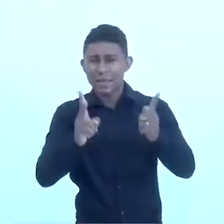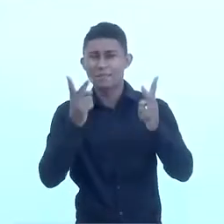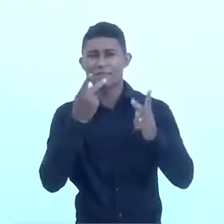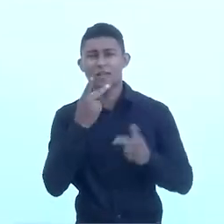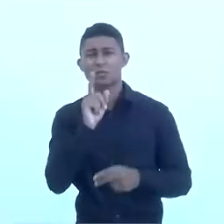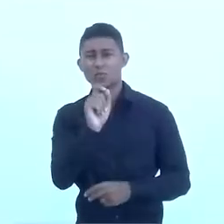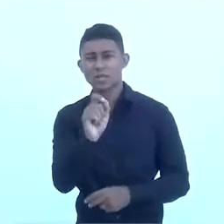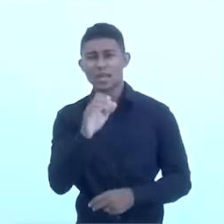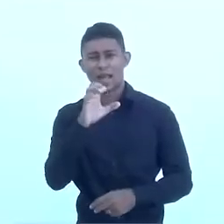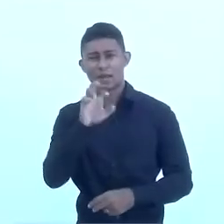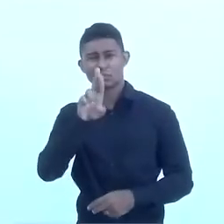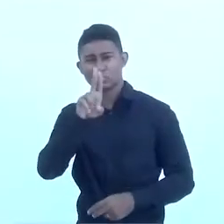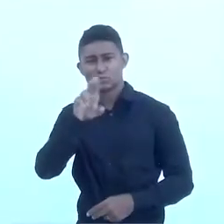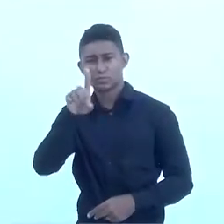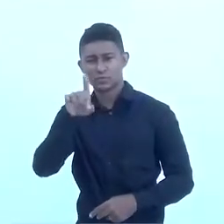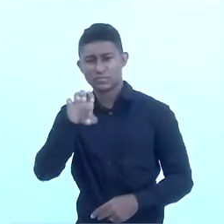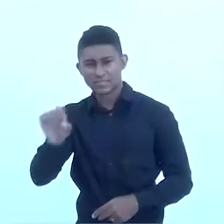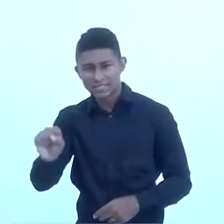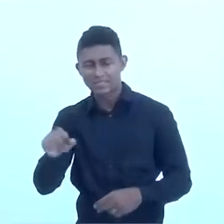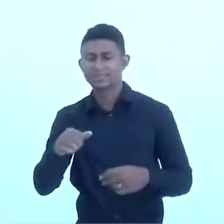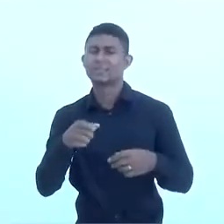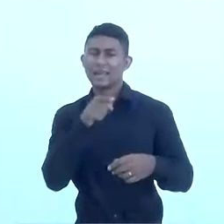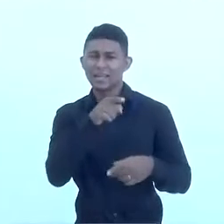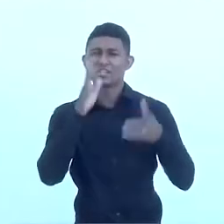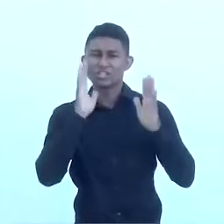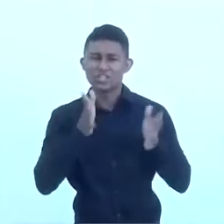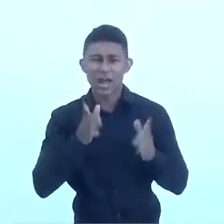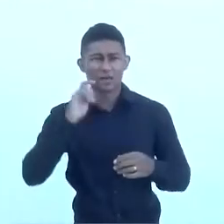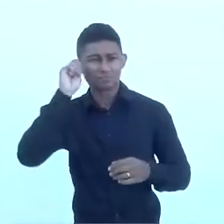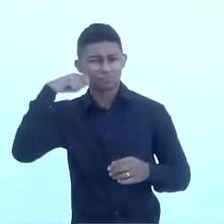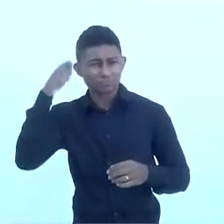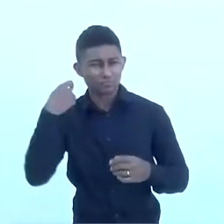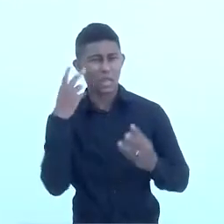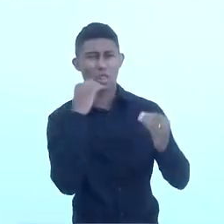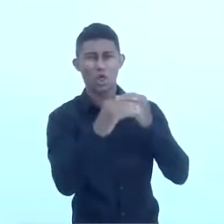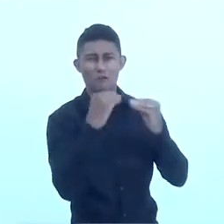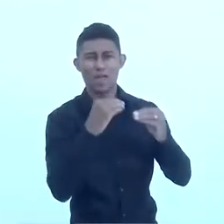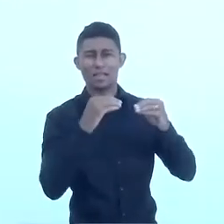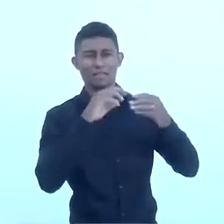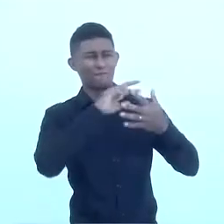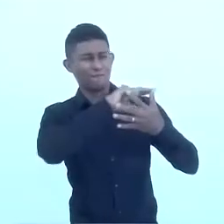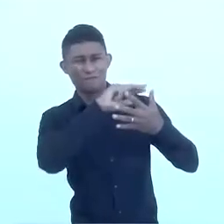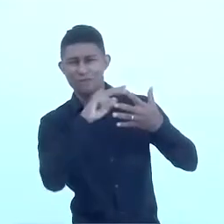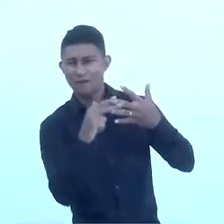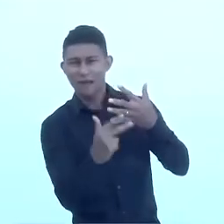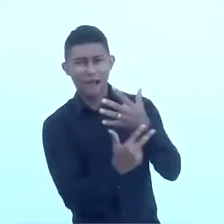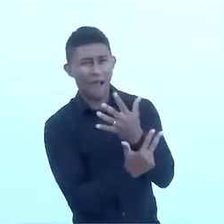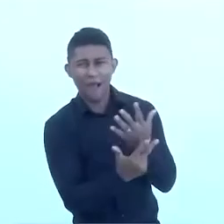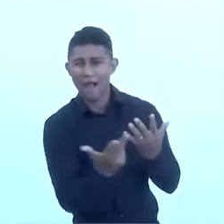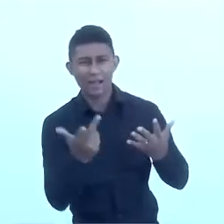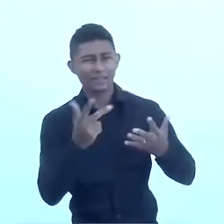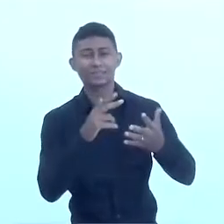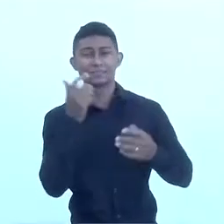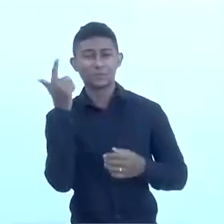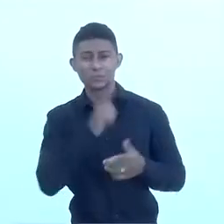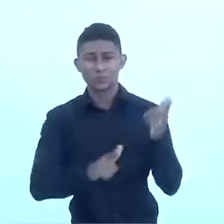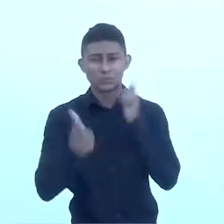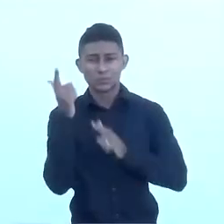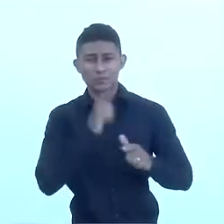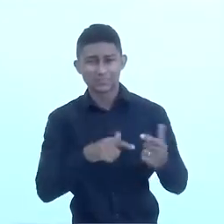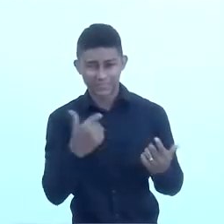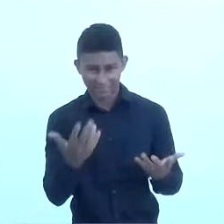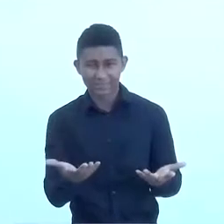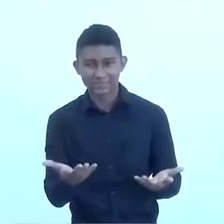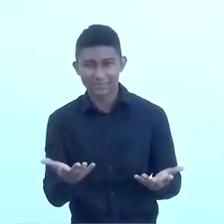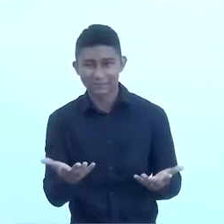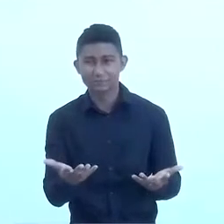bordões Curuzes e Nos Trinques, já interpretou personagens em novelas como Império, Tieta, Mulheres de